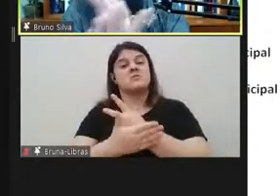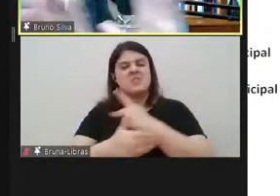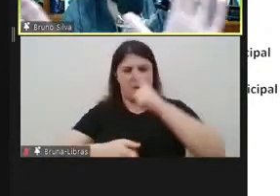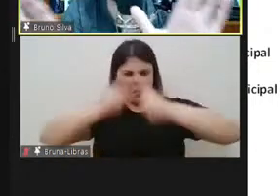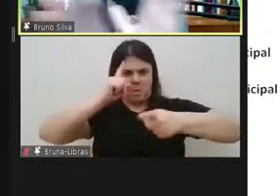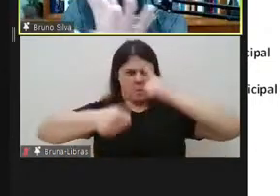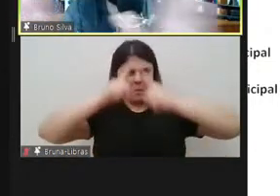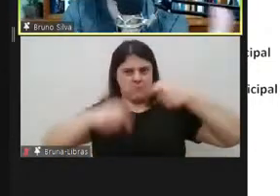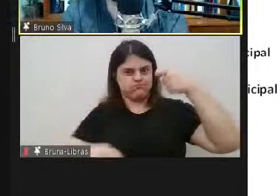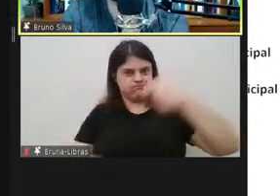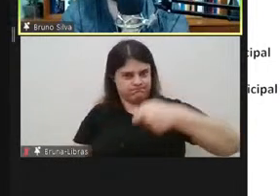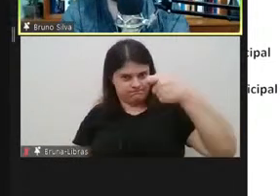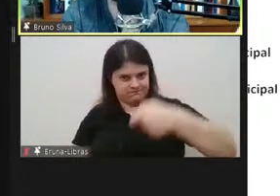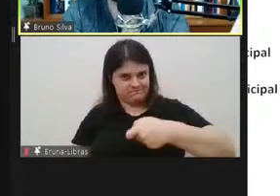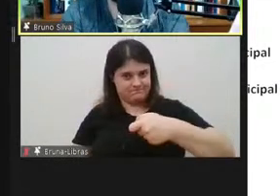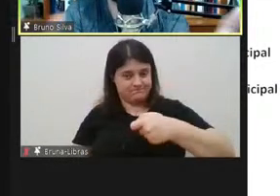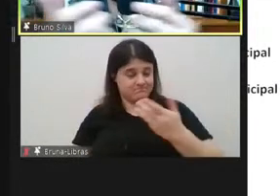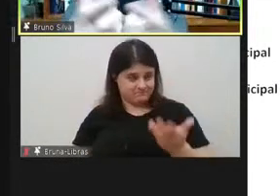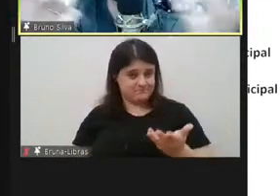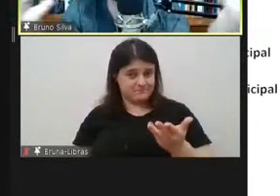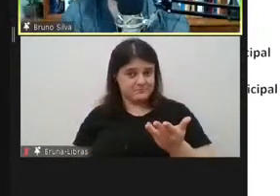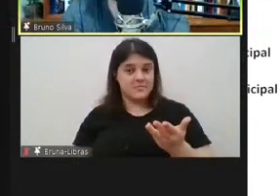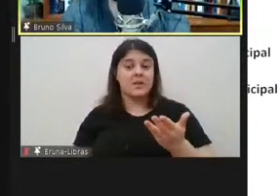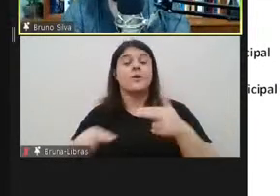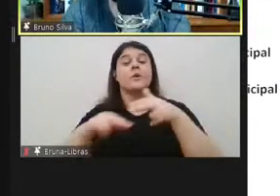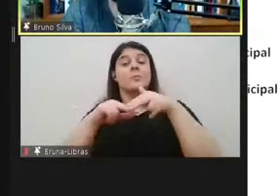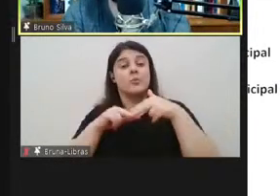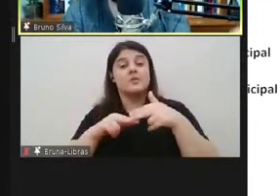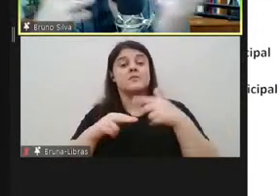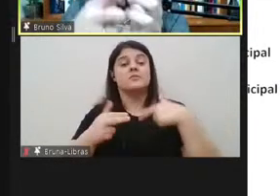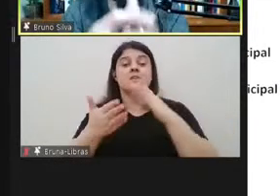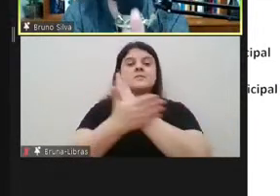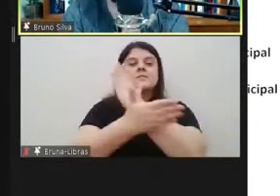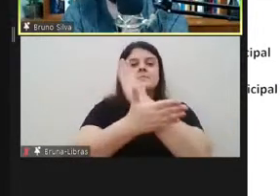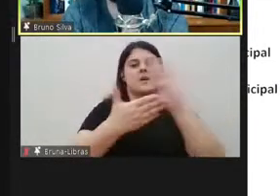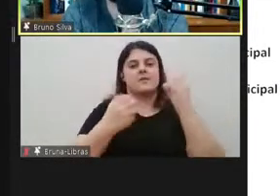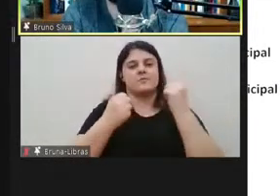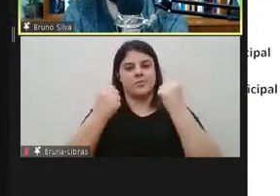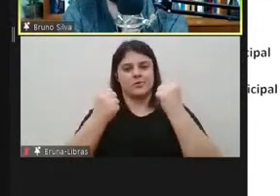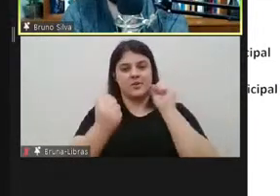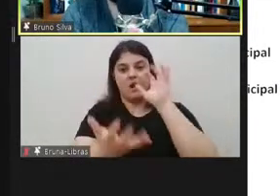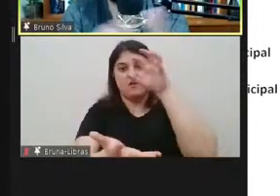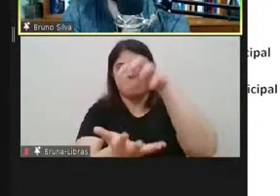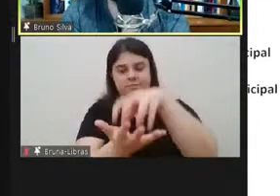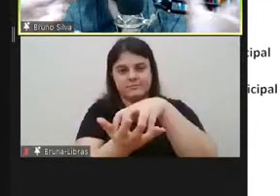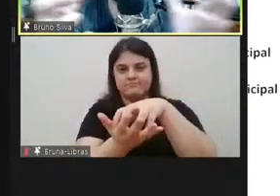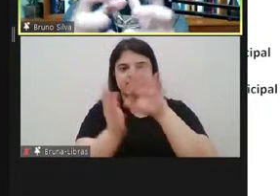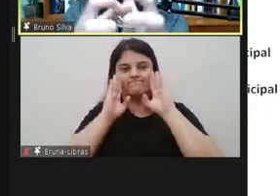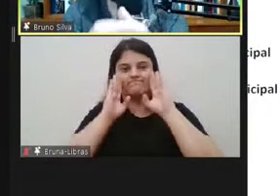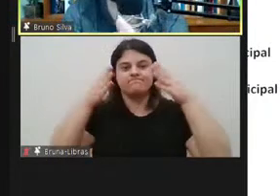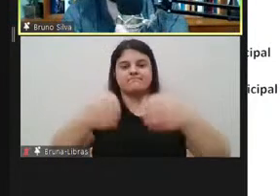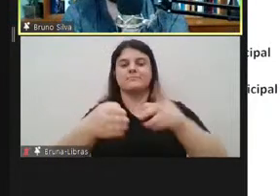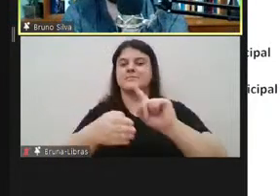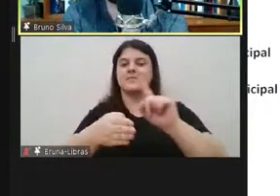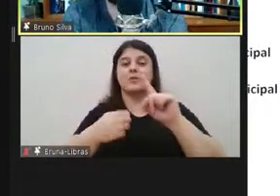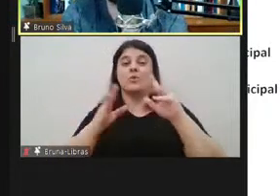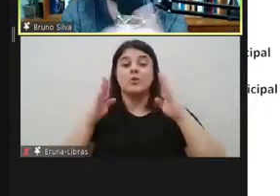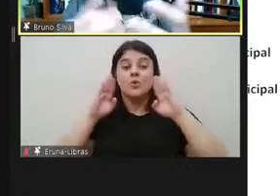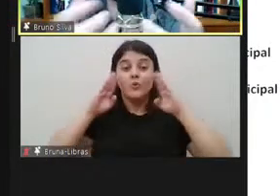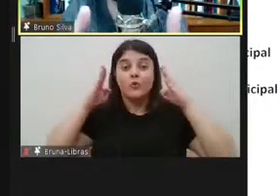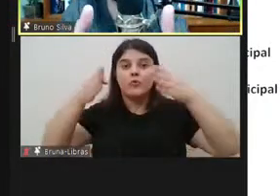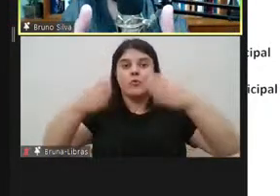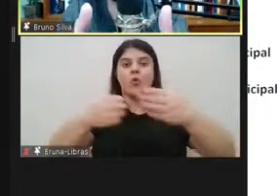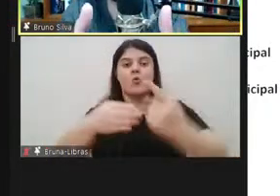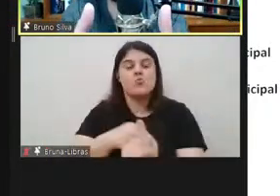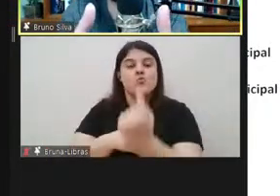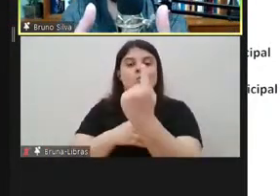tirania Essa é isso. Né tudo que você compartimento para poder ao invés de você centralizar poder tudo que é centralização de